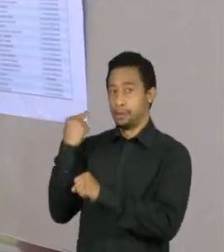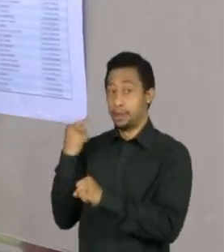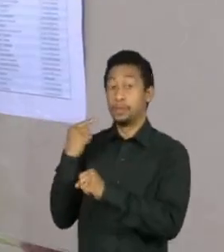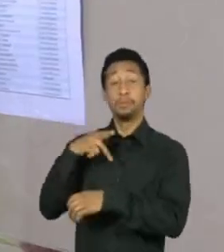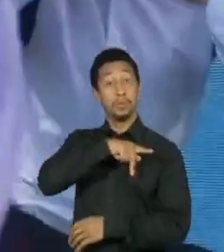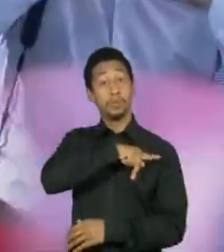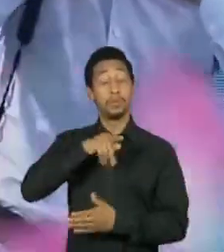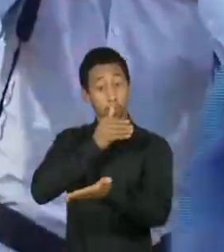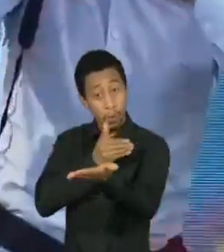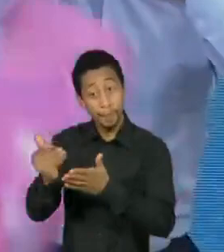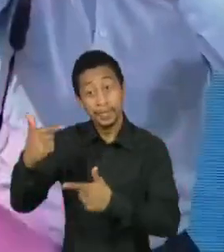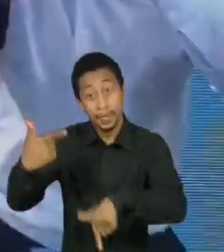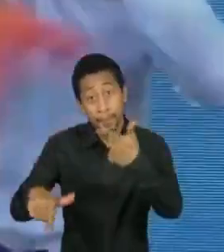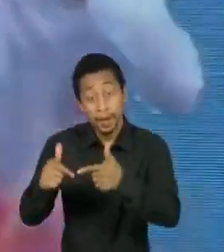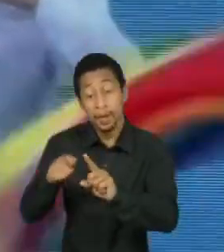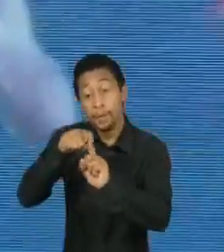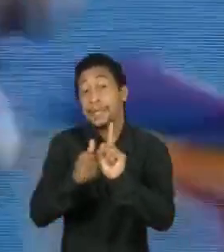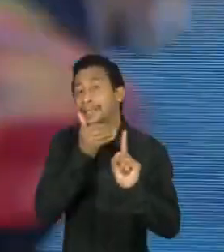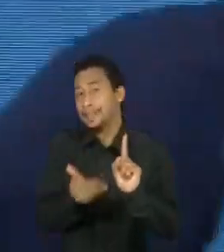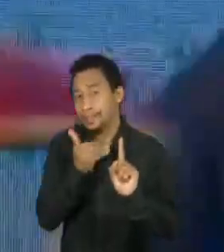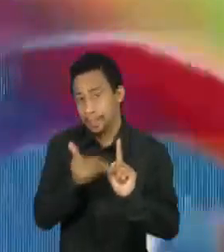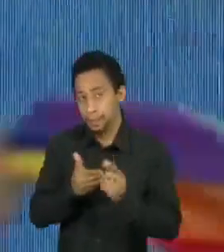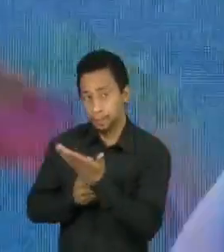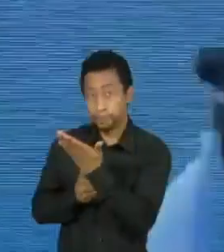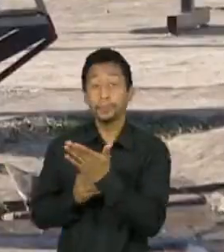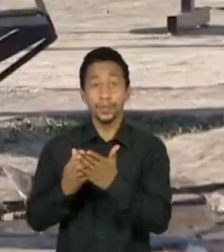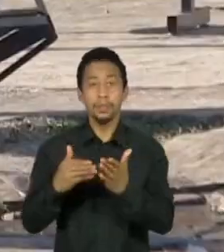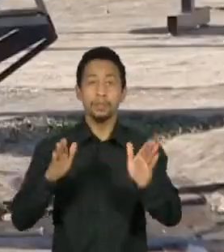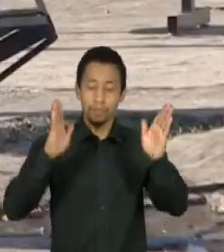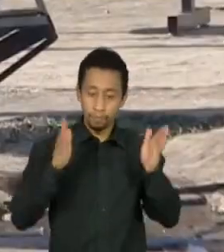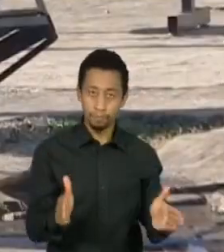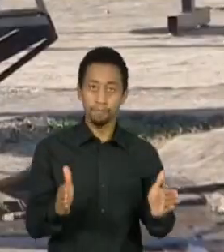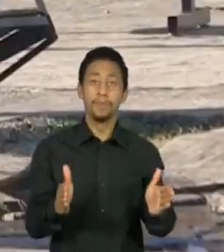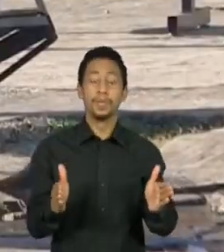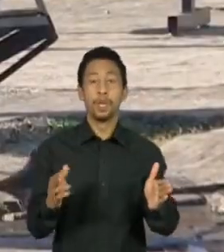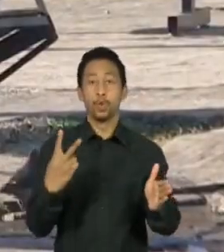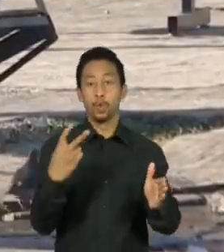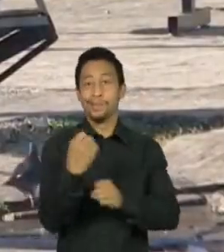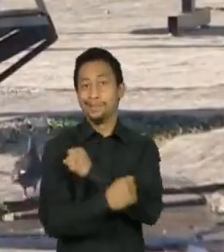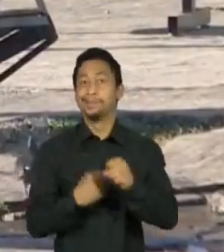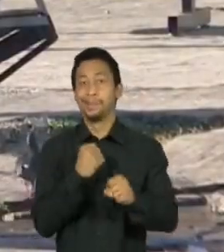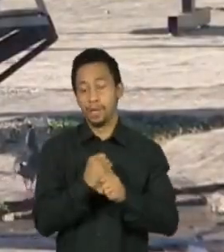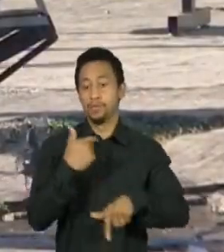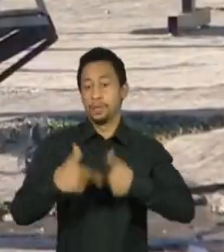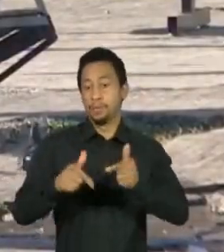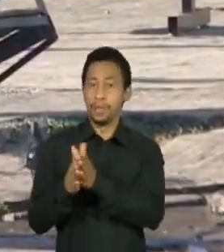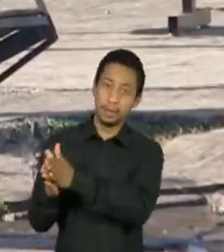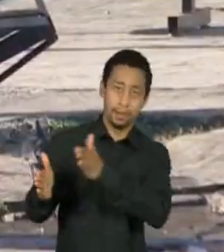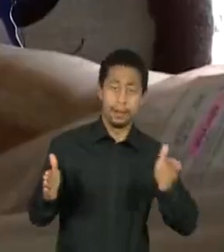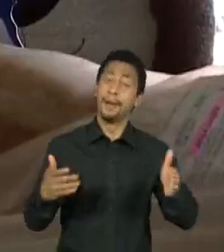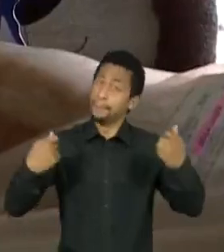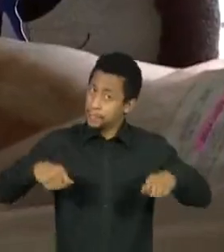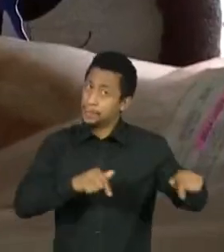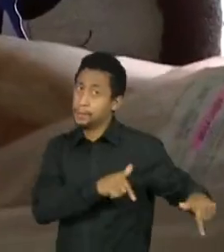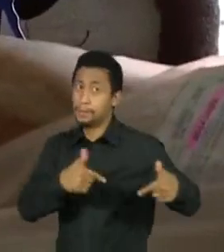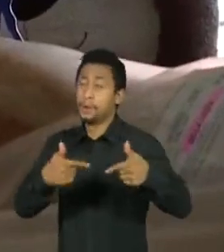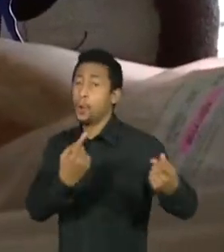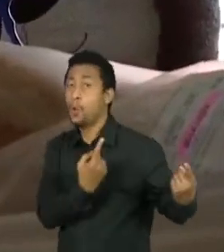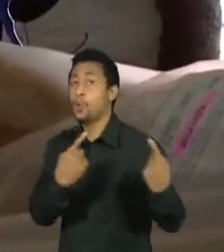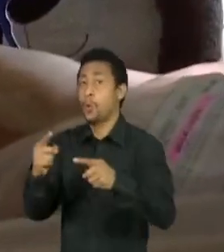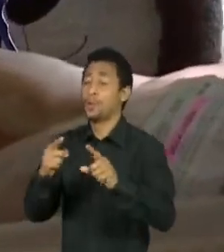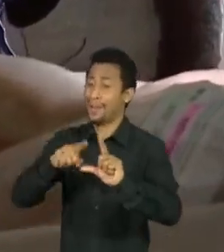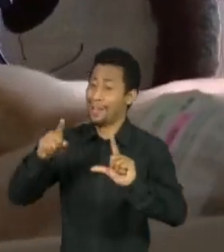em dezembro Fernandes ainda tem dois anos no poder e terá de lidar com a grave crise econômica